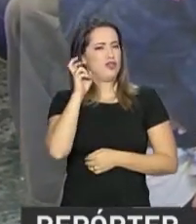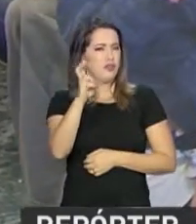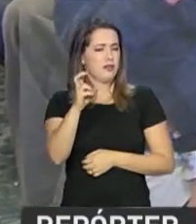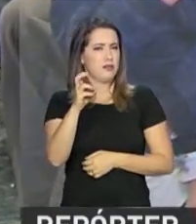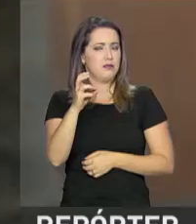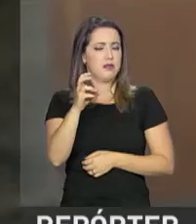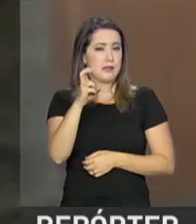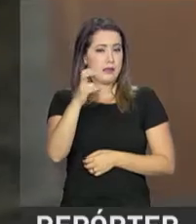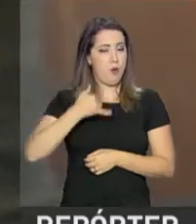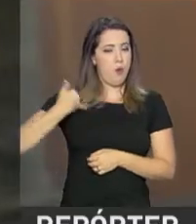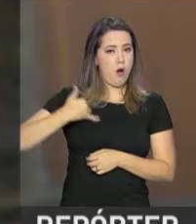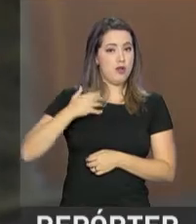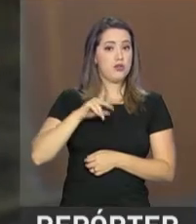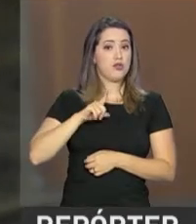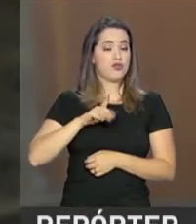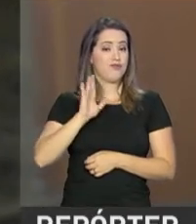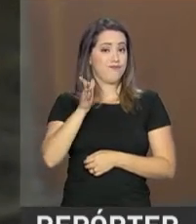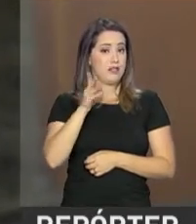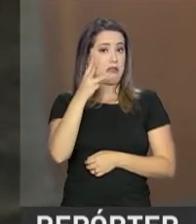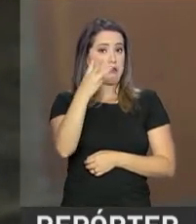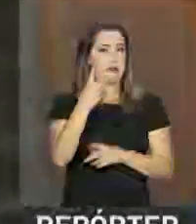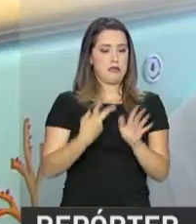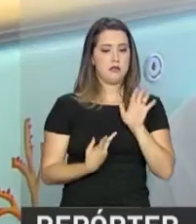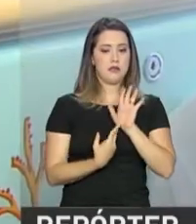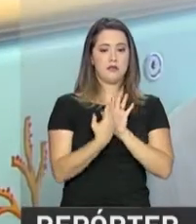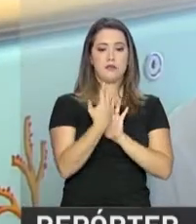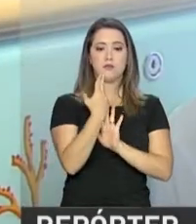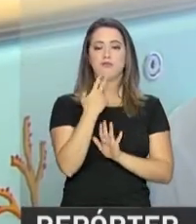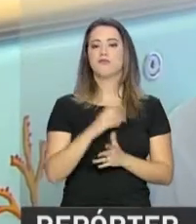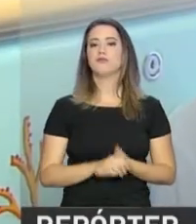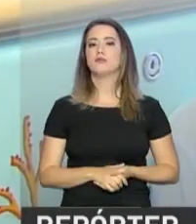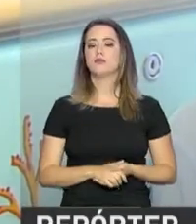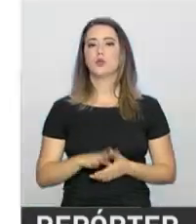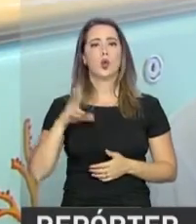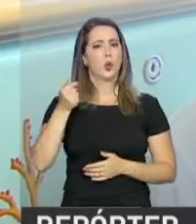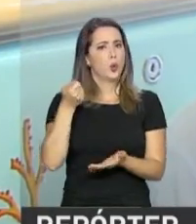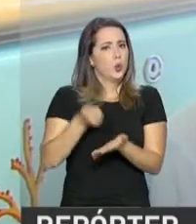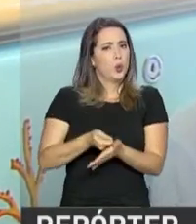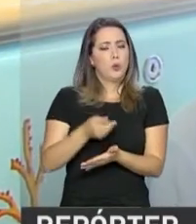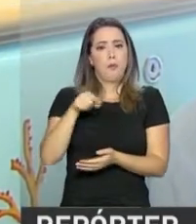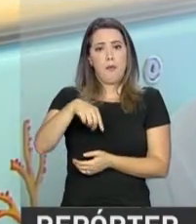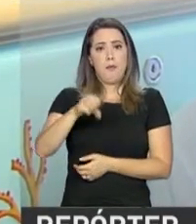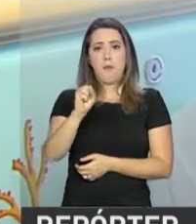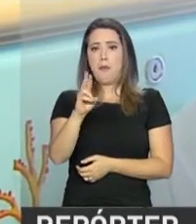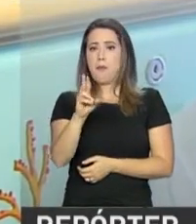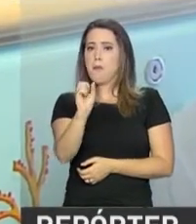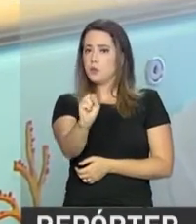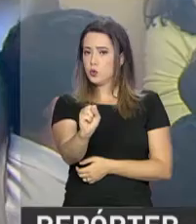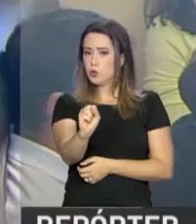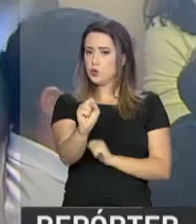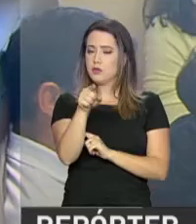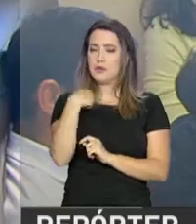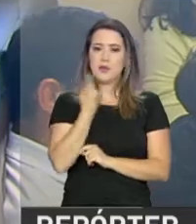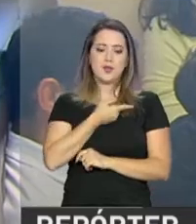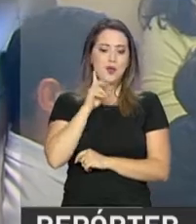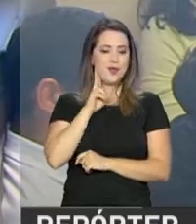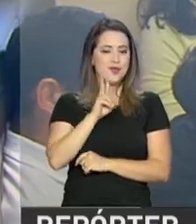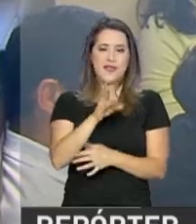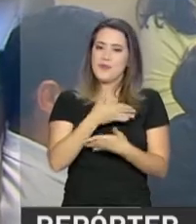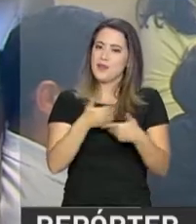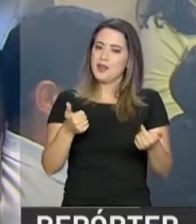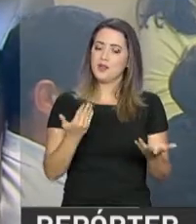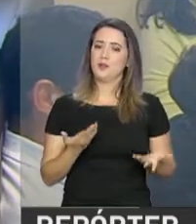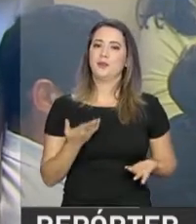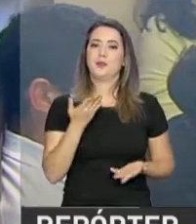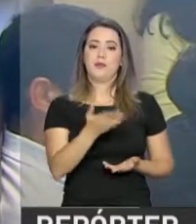a primeira com dois meses de vida e tudo pelo sus mas a resposta não está nem aí o thales ontem